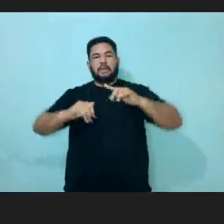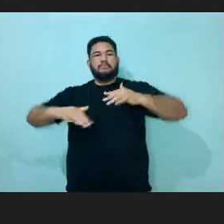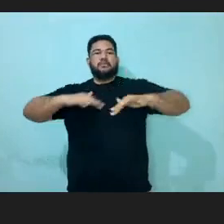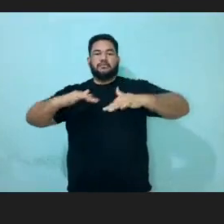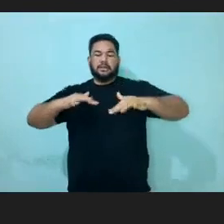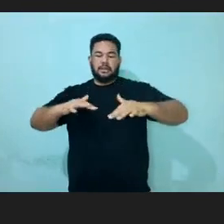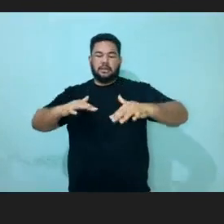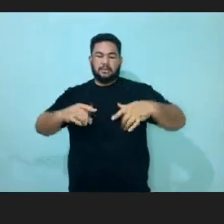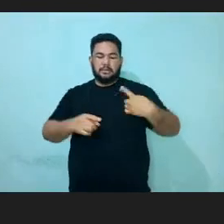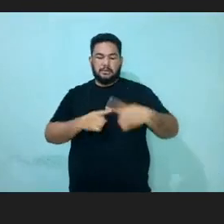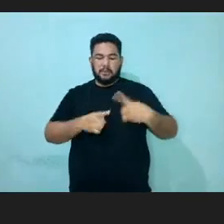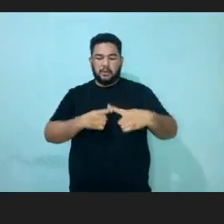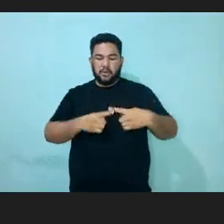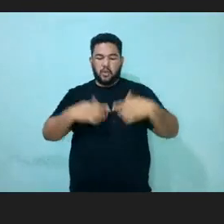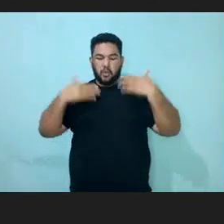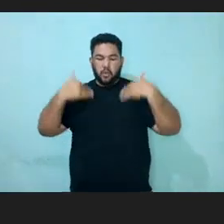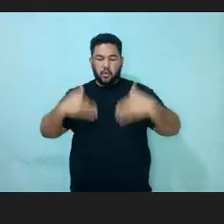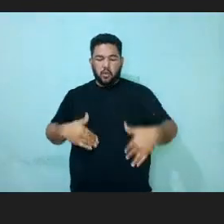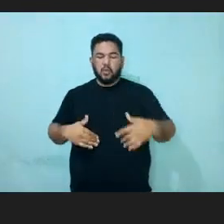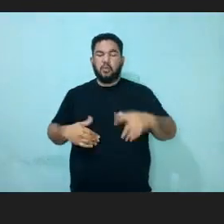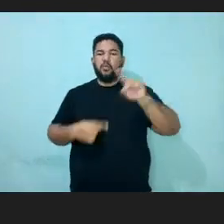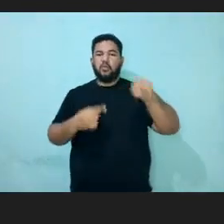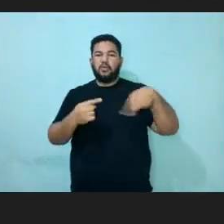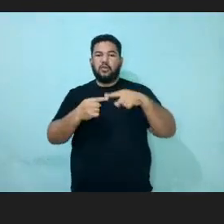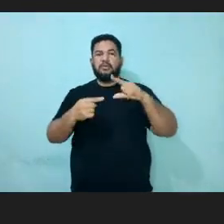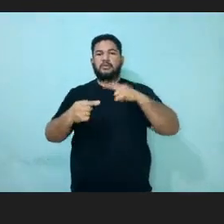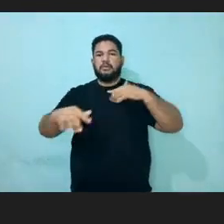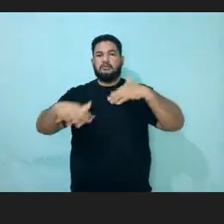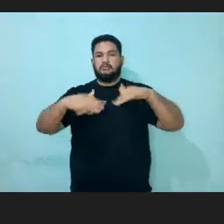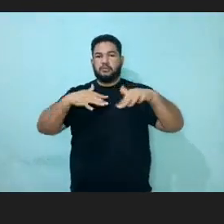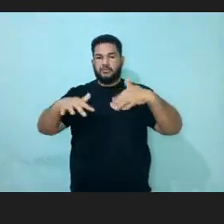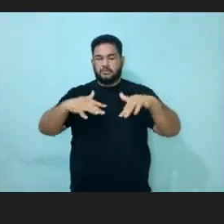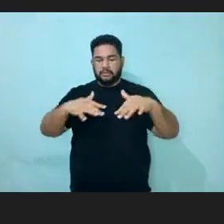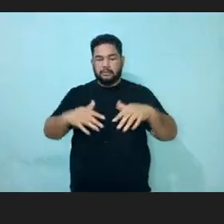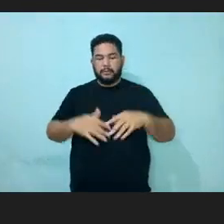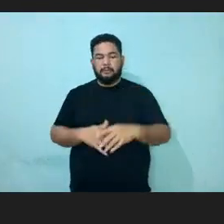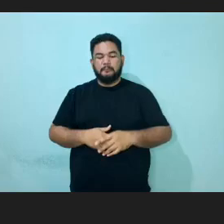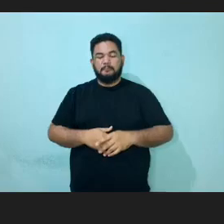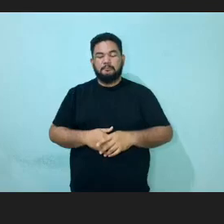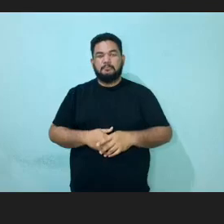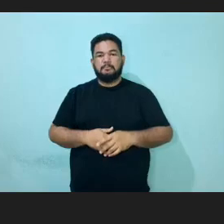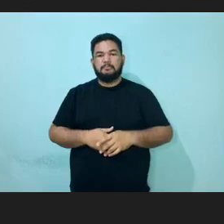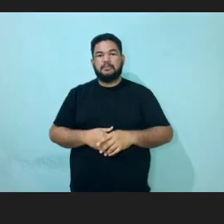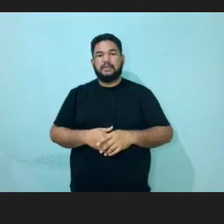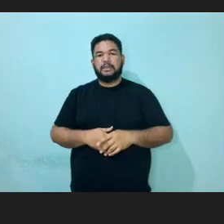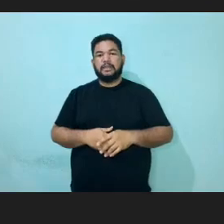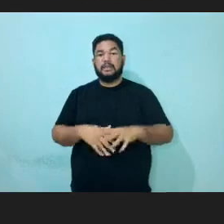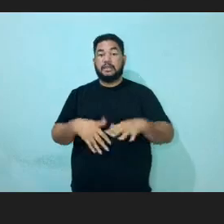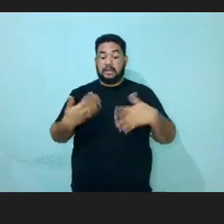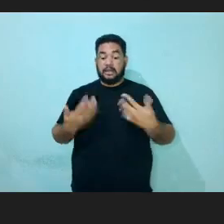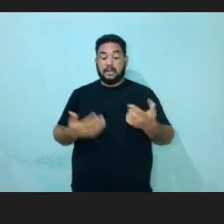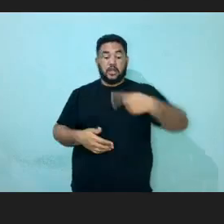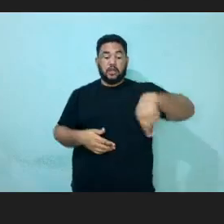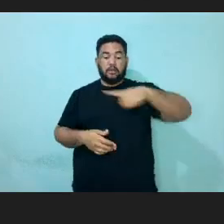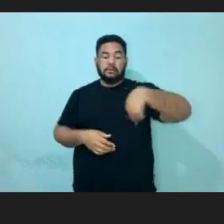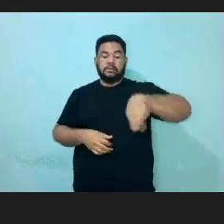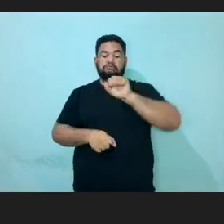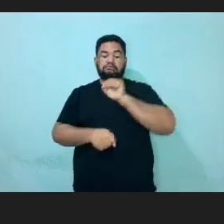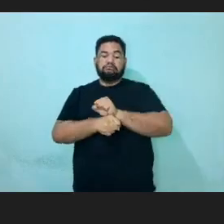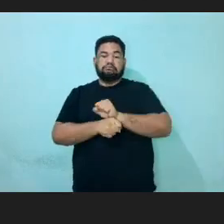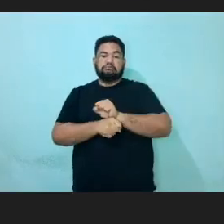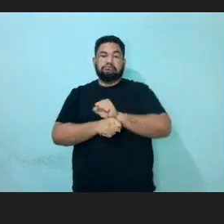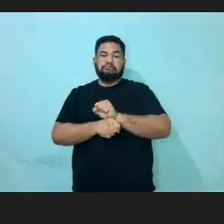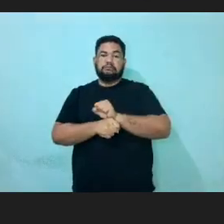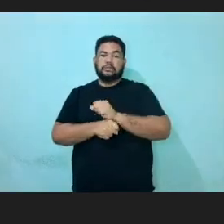foi criado e pensado para o movimento, né? E quando nós não nos movimentamos, existe